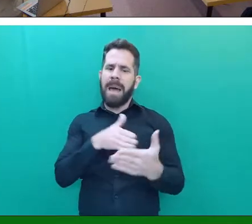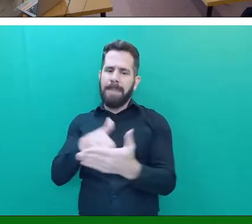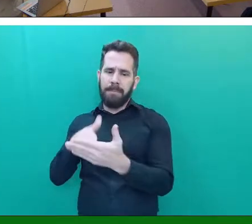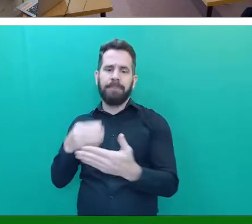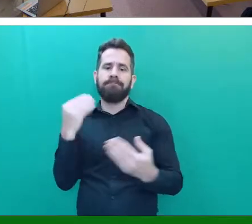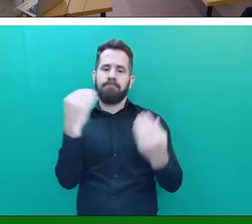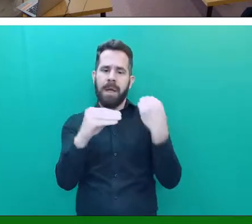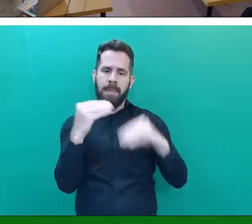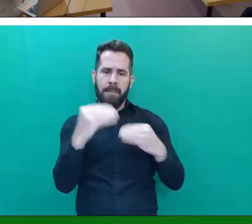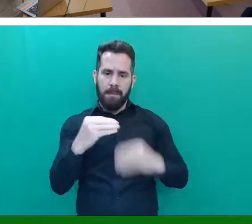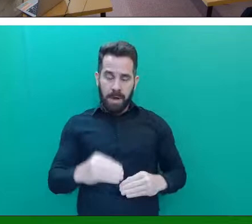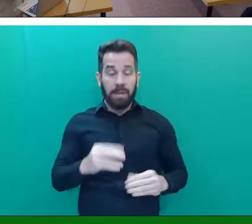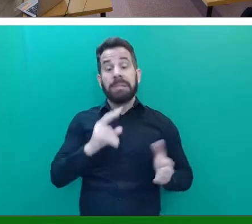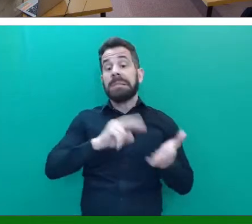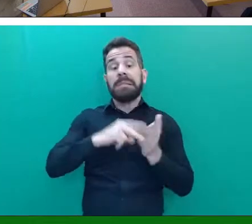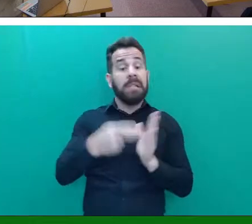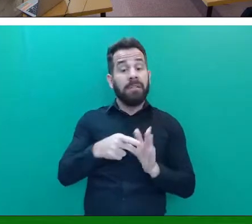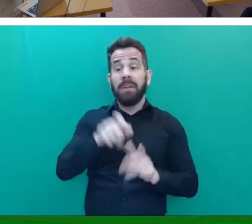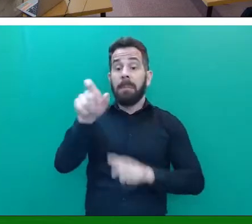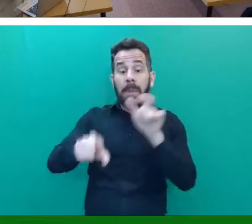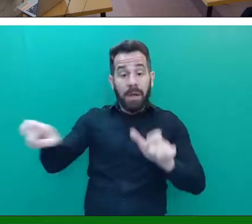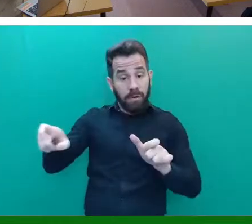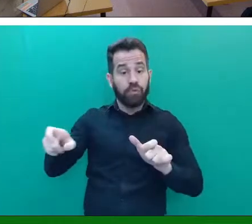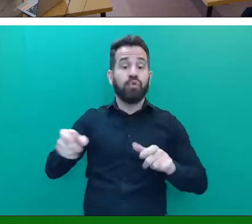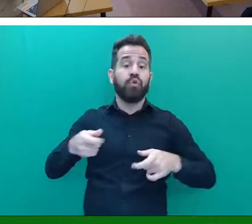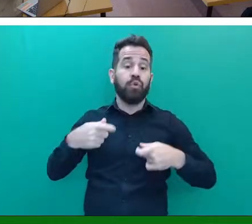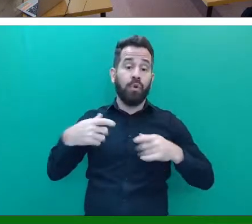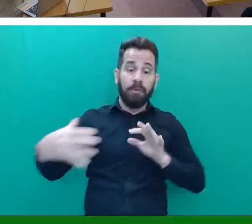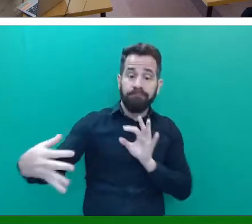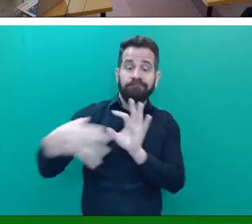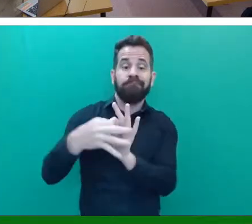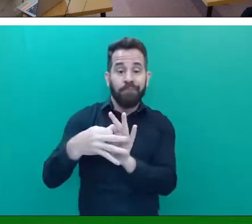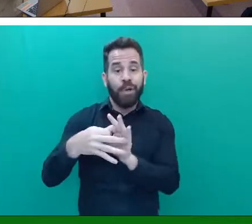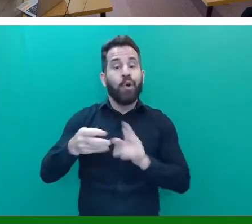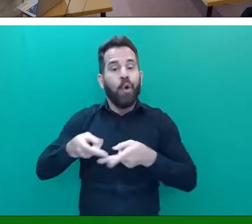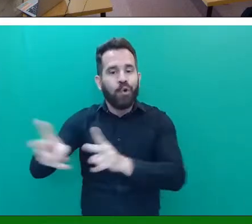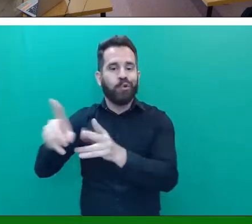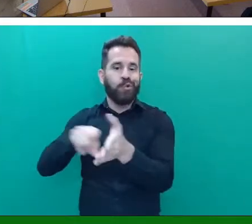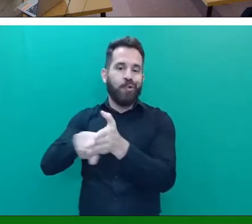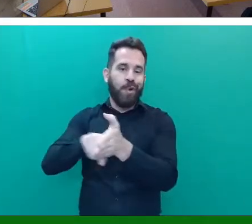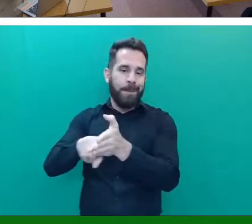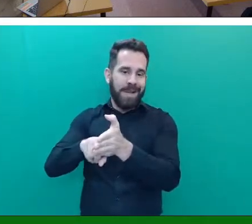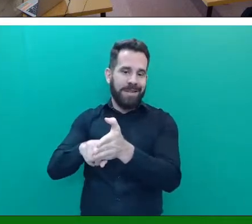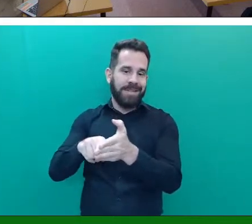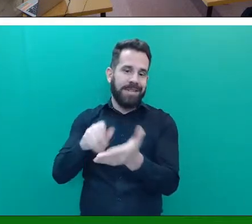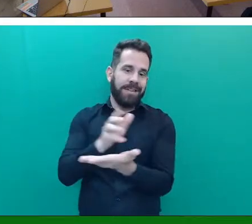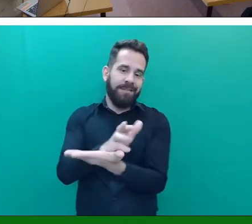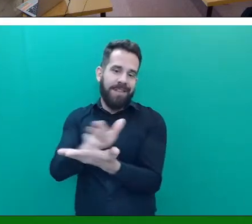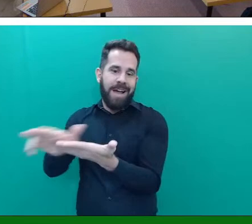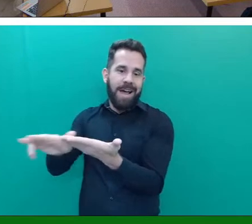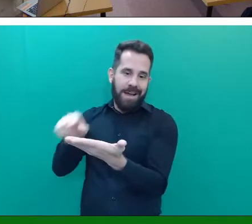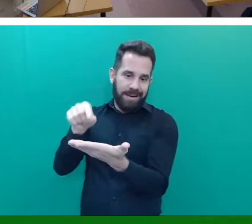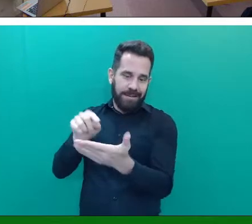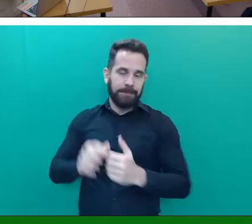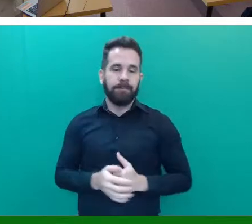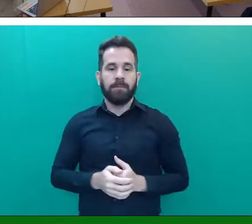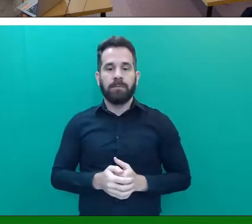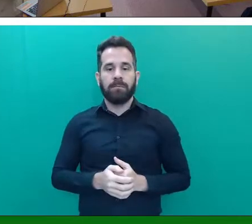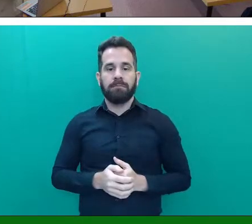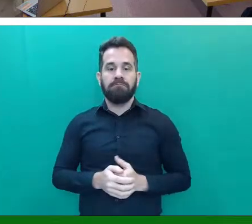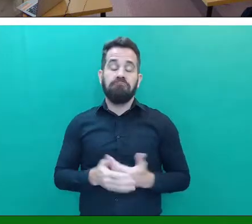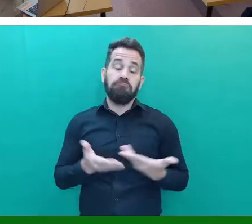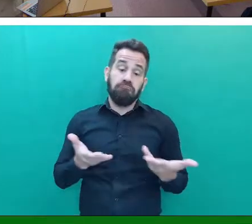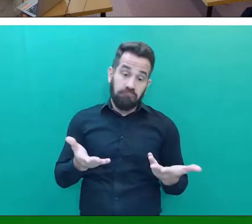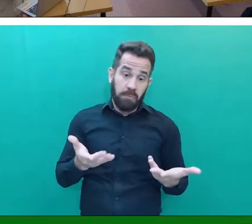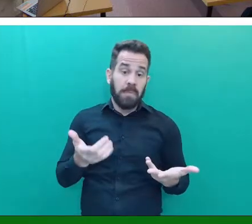continuar dando novos passos. Então, é isso que eu gostaria de registrar aqui. Acredito que foi uma experiência